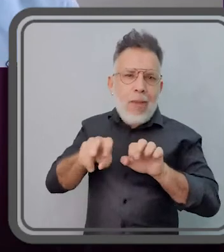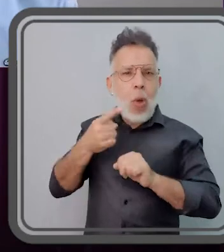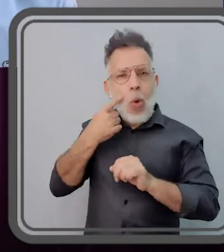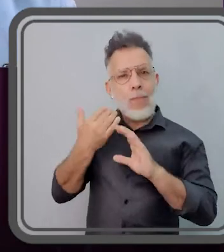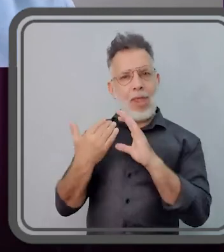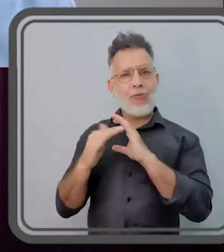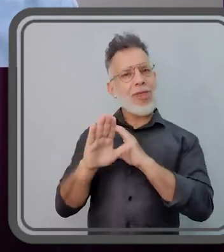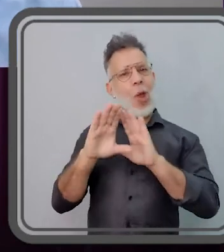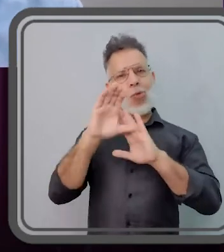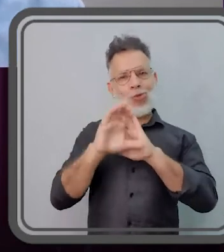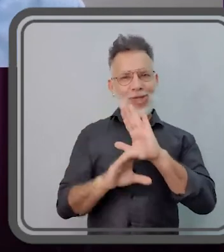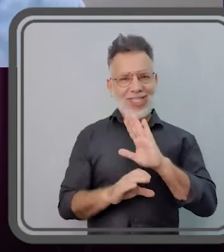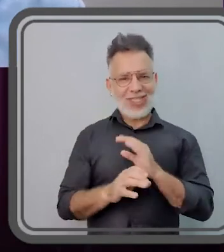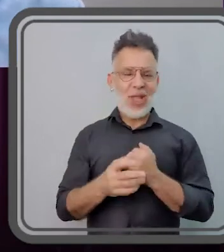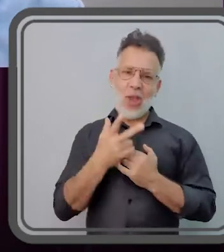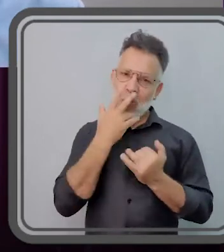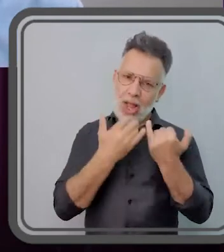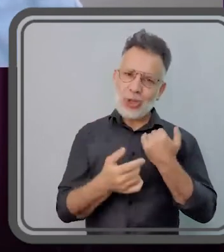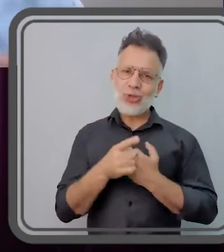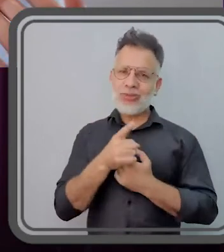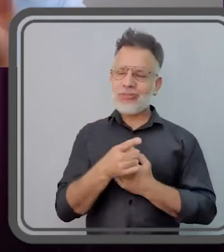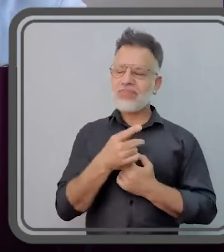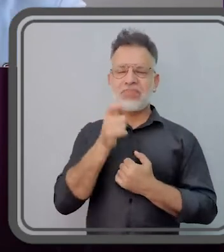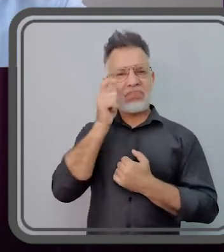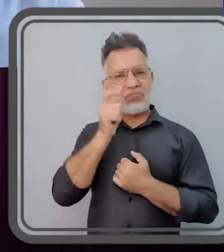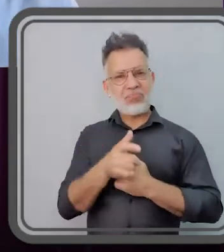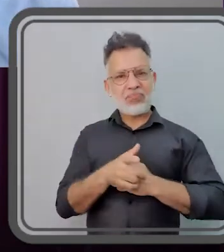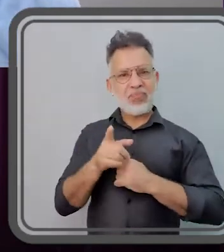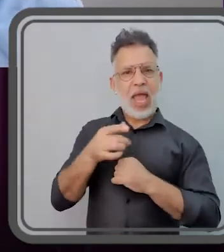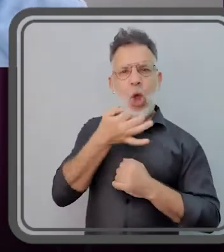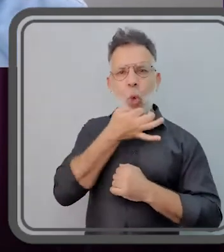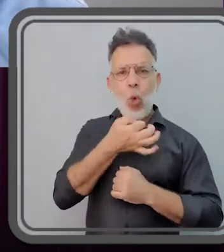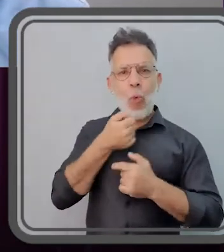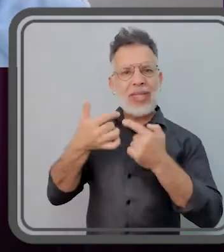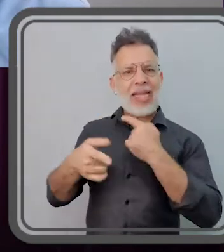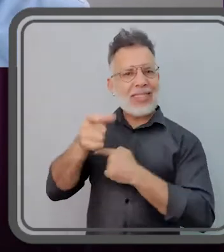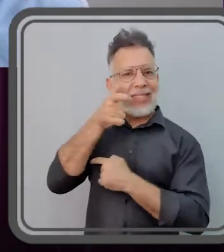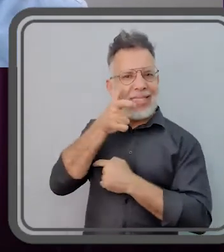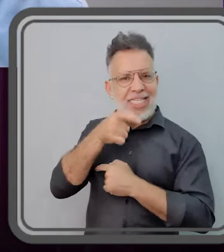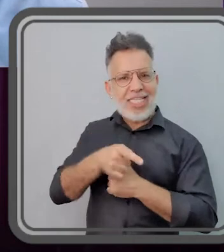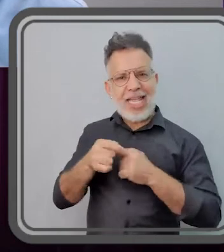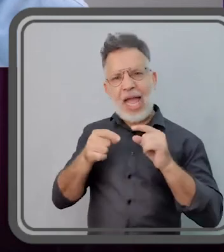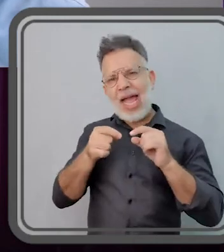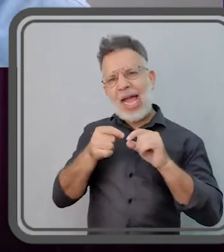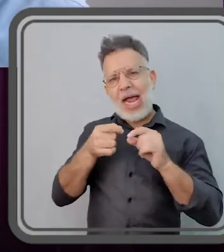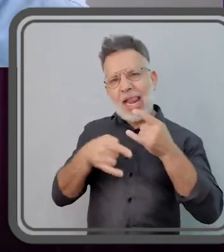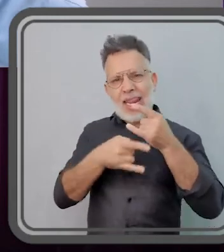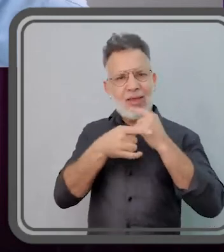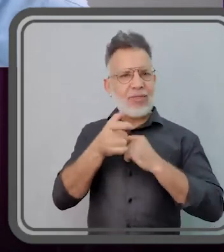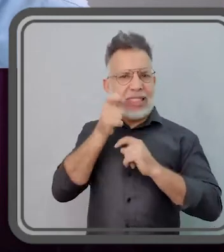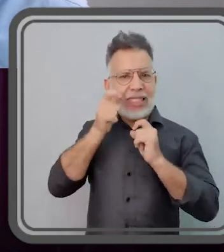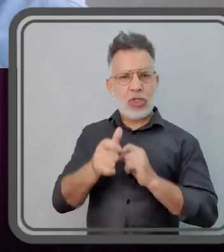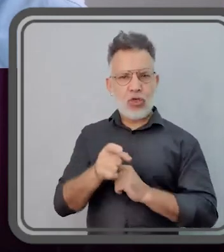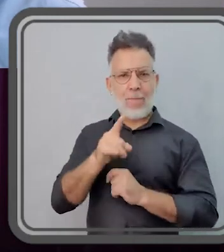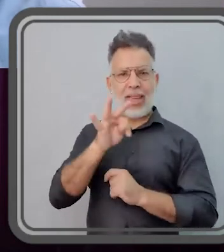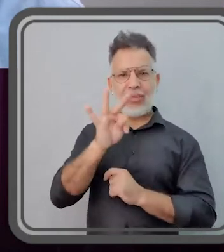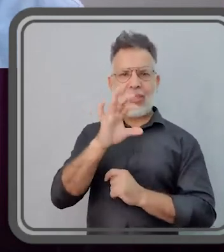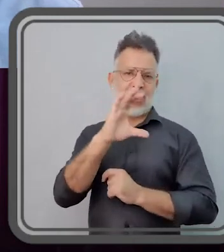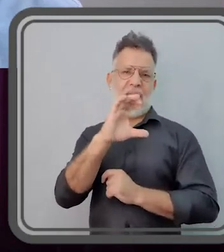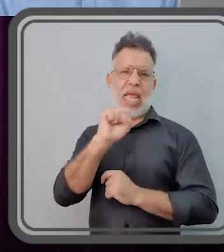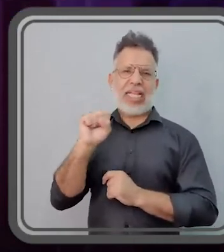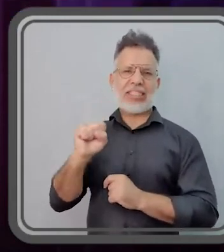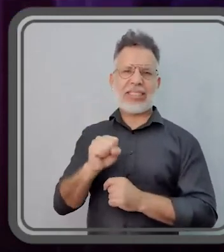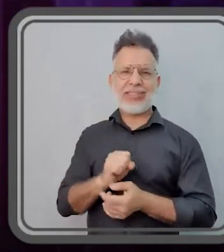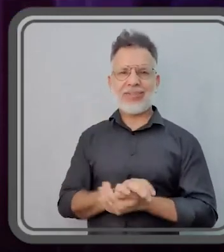um currículo, né? Eu acho que seria algo interessante. Algum comentário para quem está assistindo a live e se interessou pela TCS?